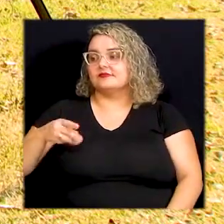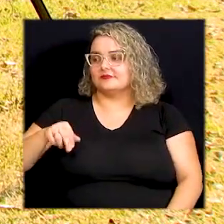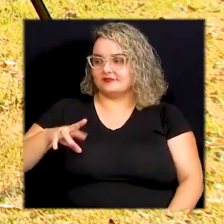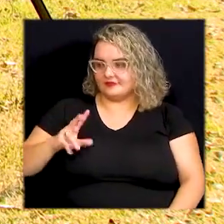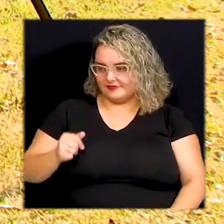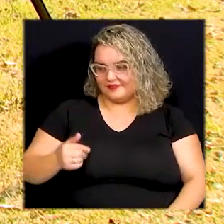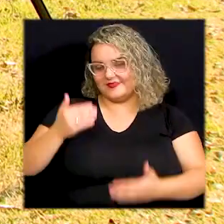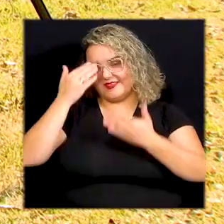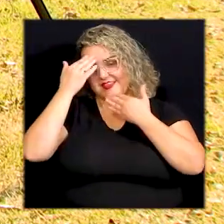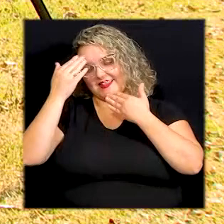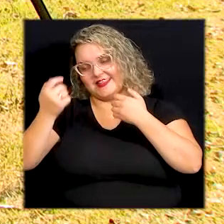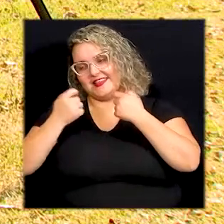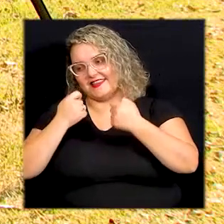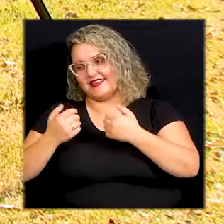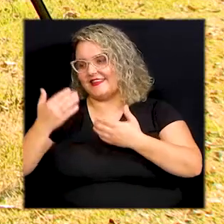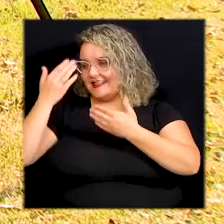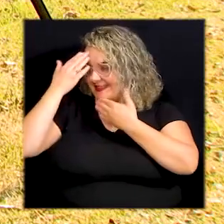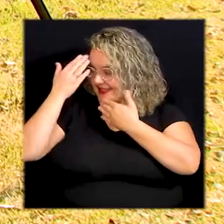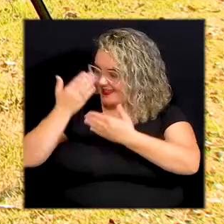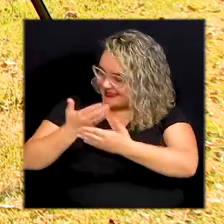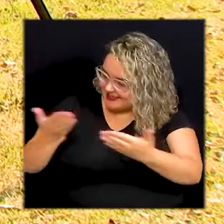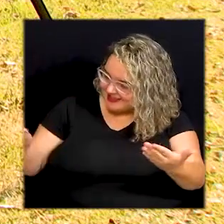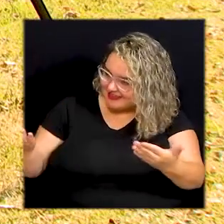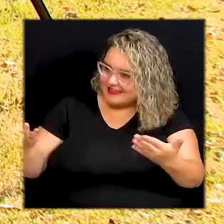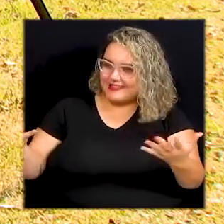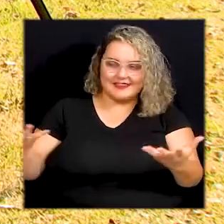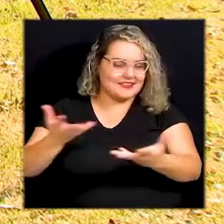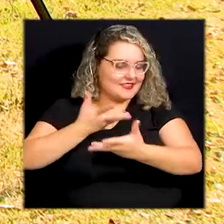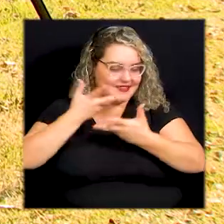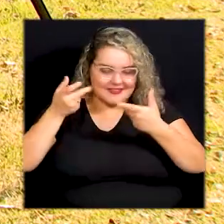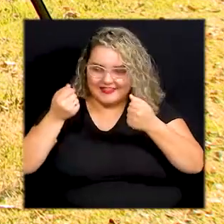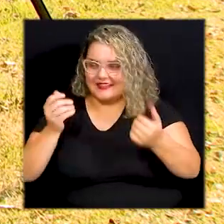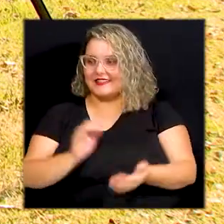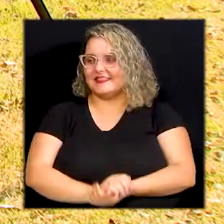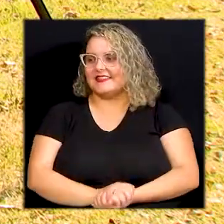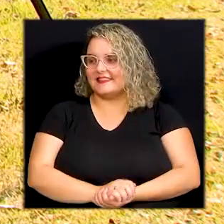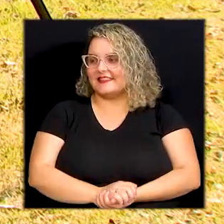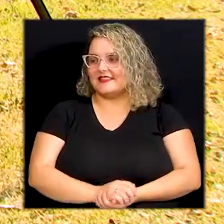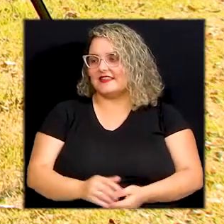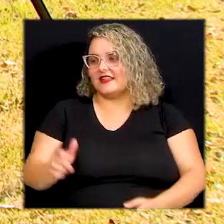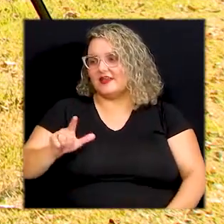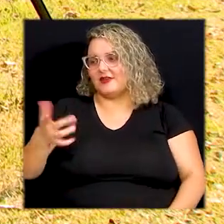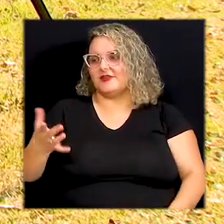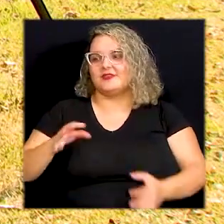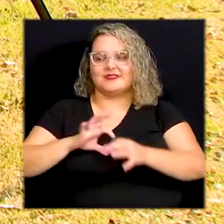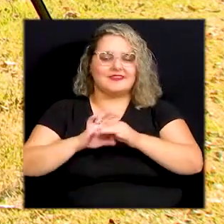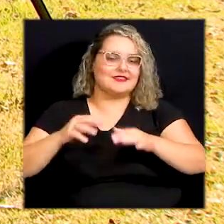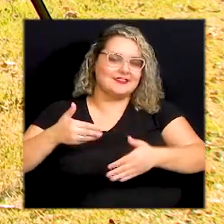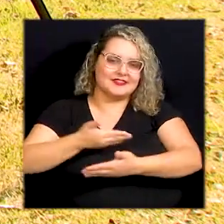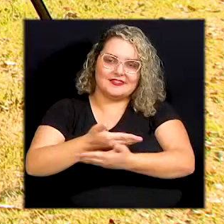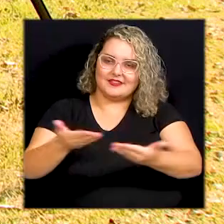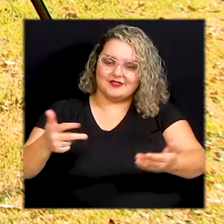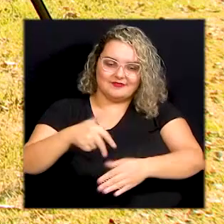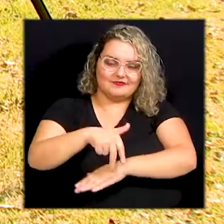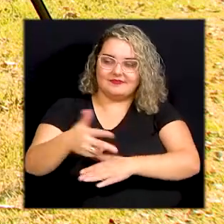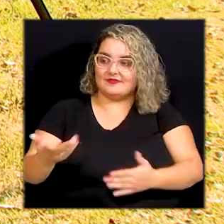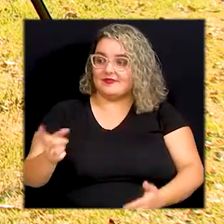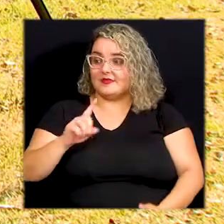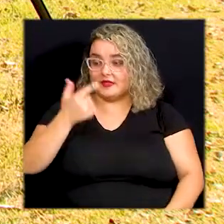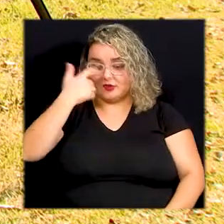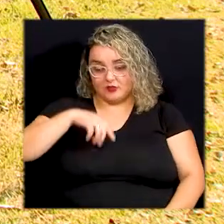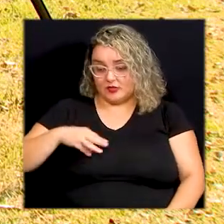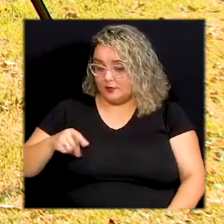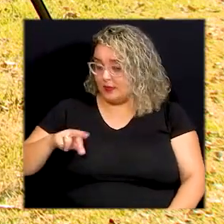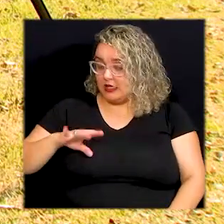Helena, obrigada pela sua entrevista. Muito obrigada. Vocês agora... são ótimos. A gente, claro, está à disposição, não pela